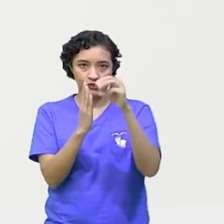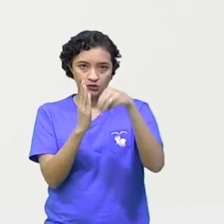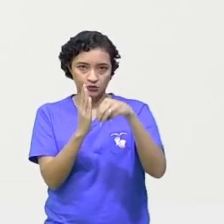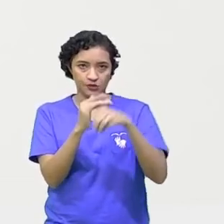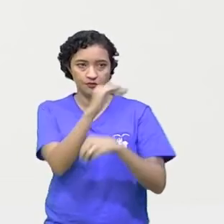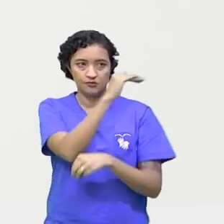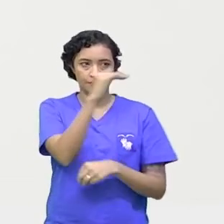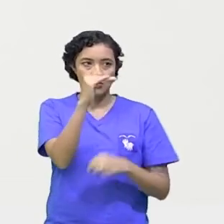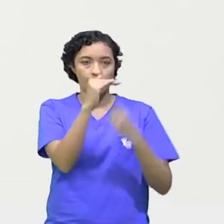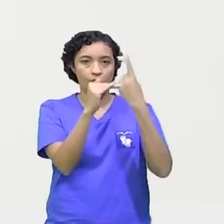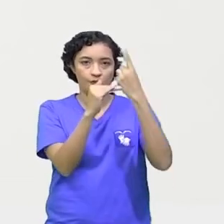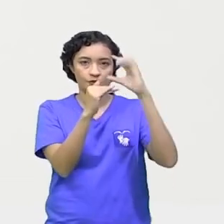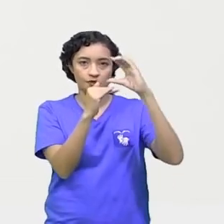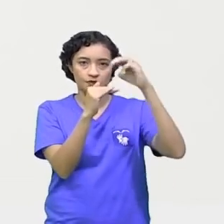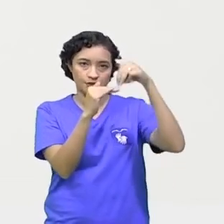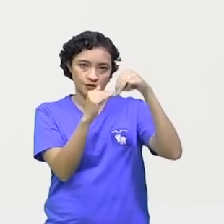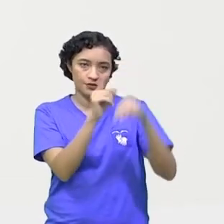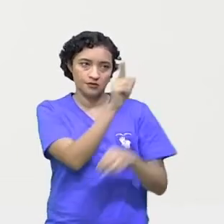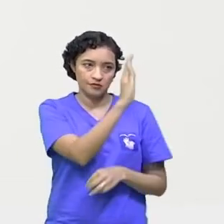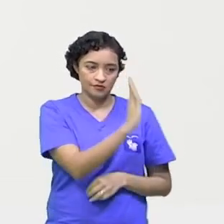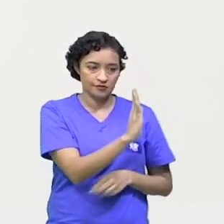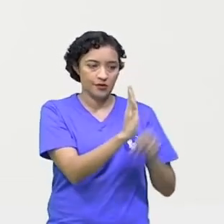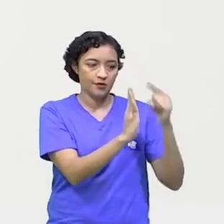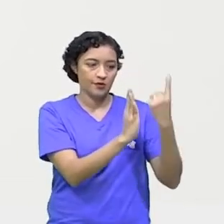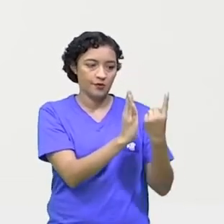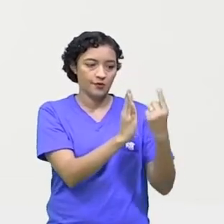1, 1 e assim